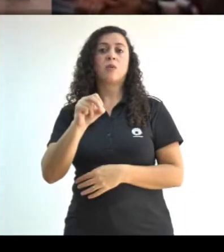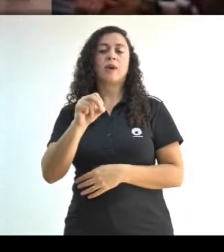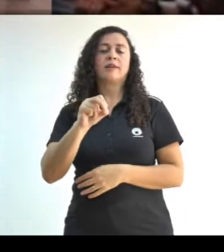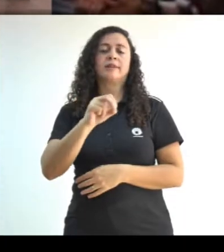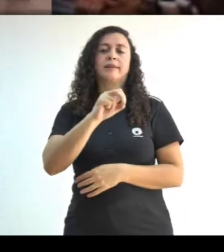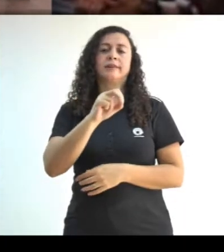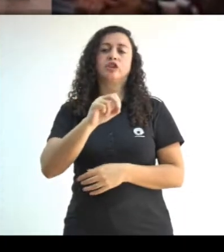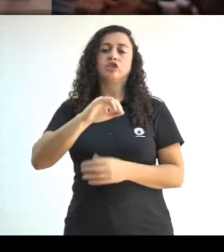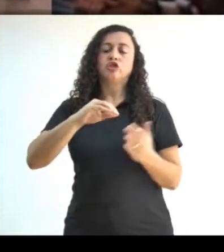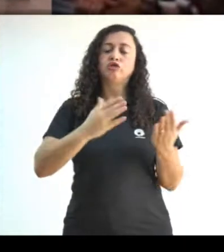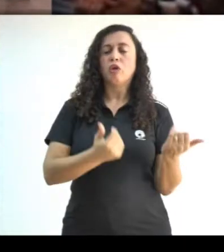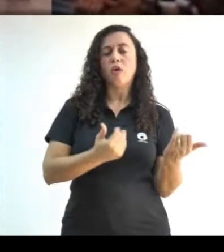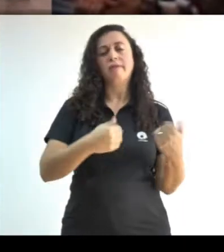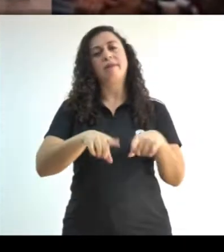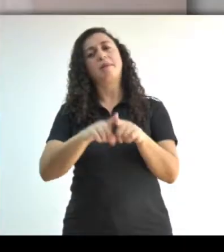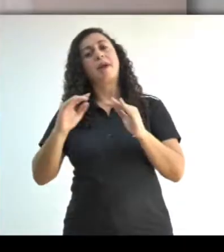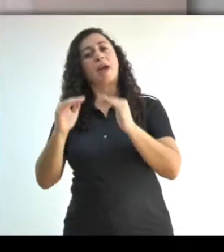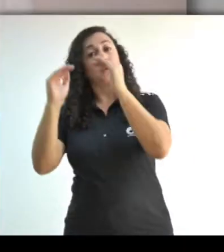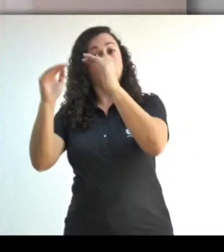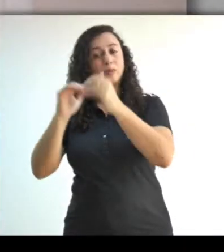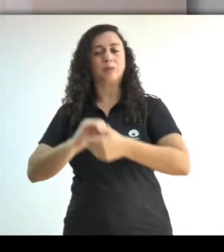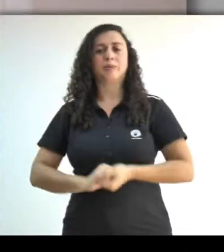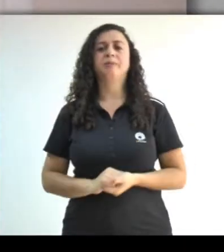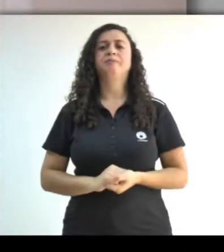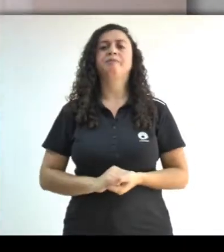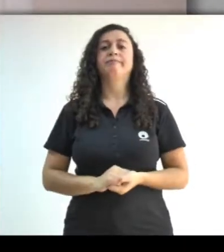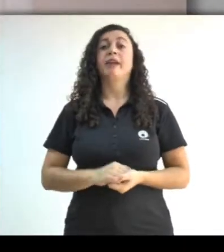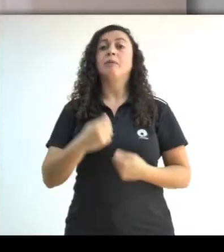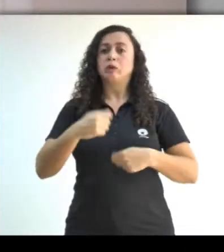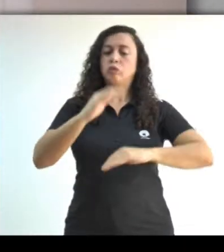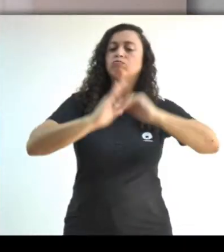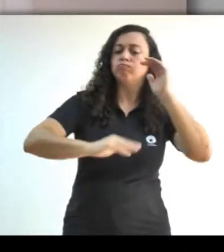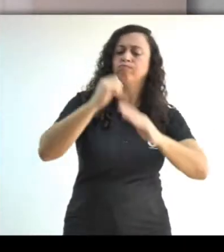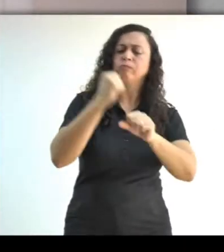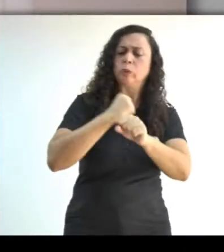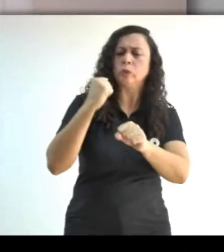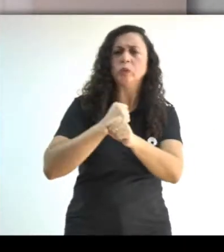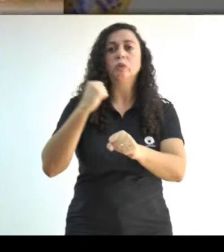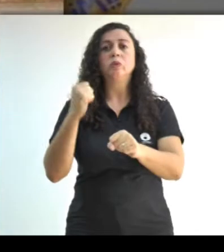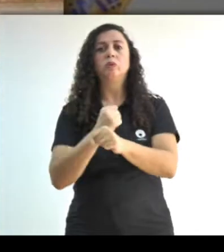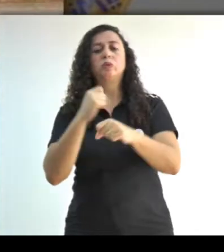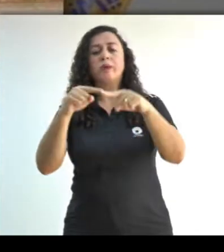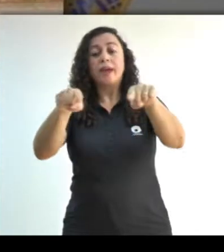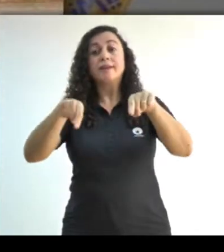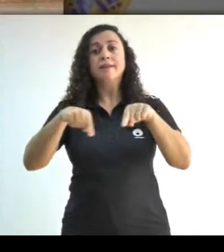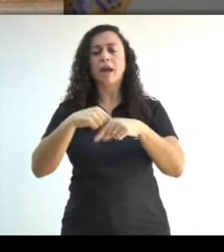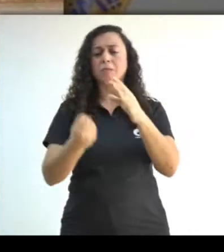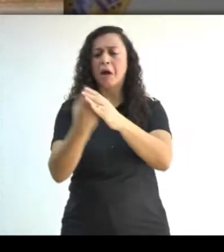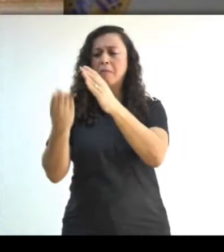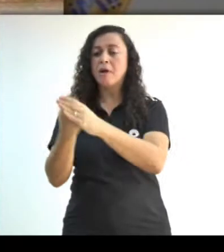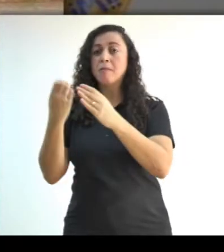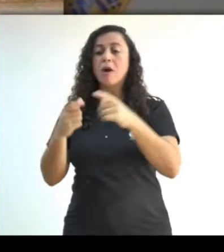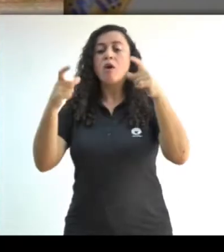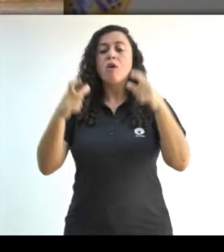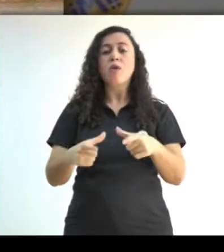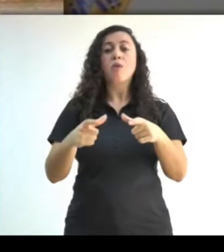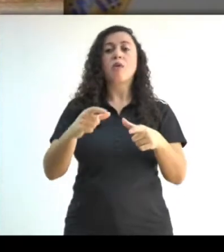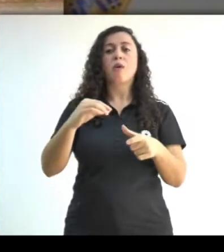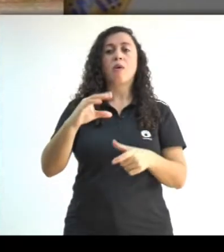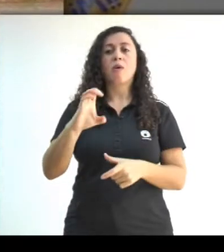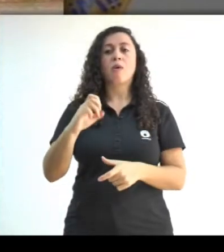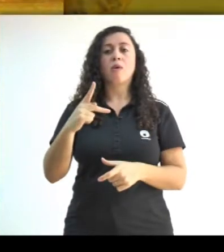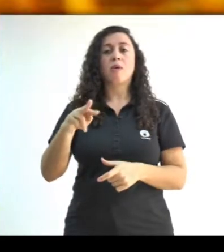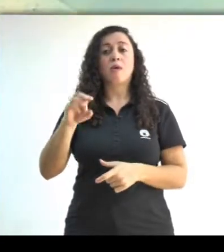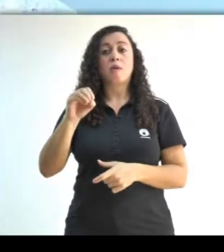e adultos. A procura exigiu a criação de sala extra no Centro de Promoção Social, CEPROSOM, onde